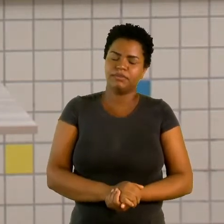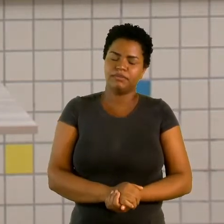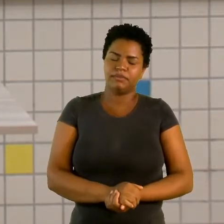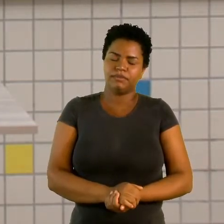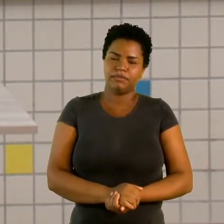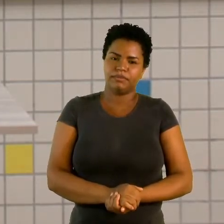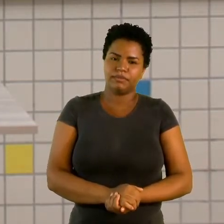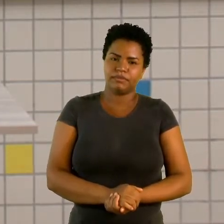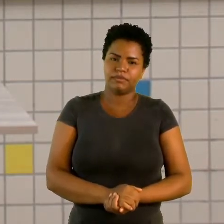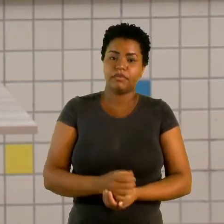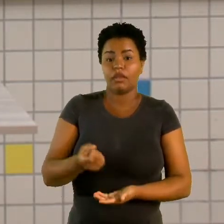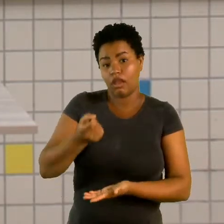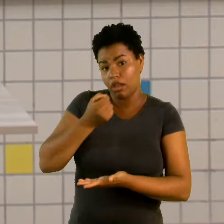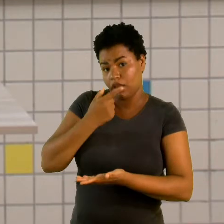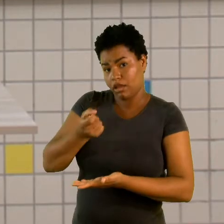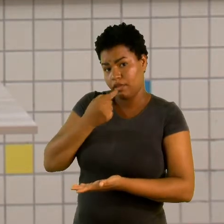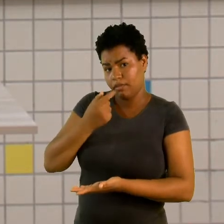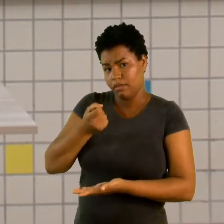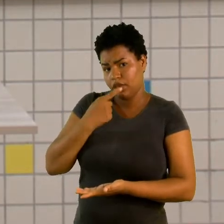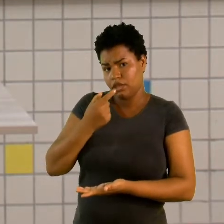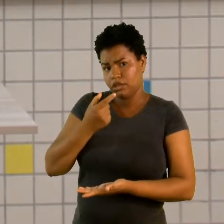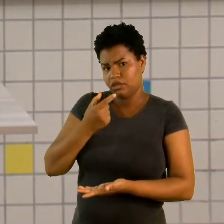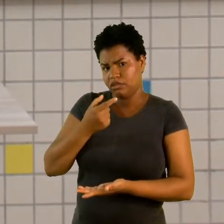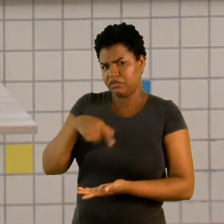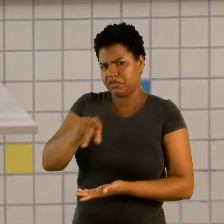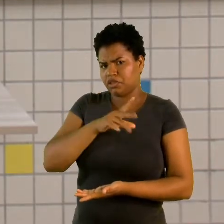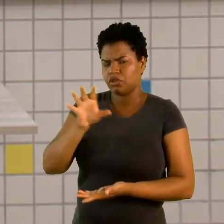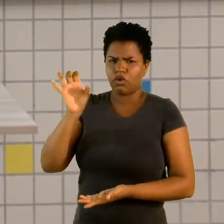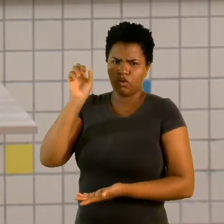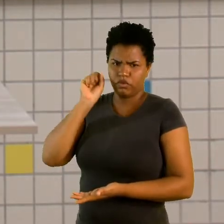No medicamento, quem de vocês já ouviram falar em